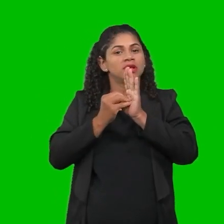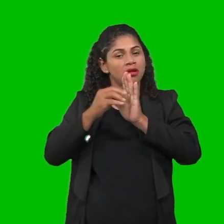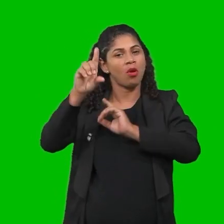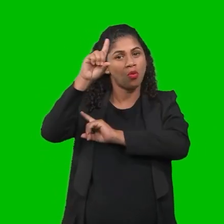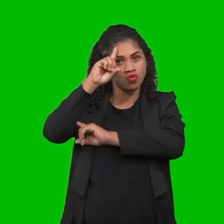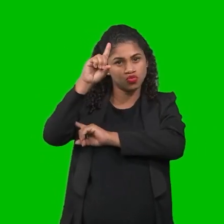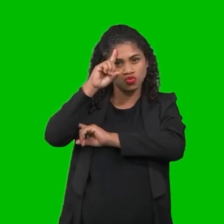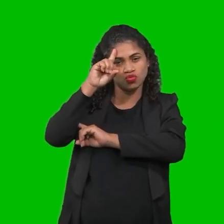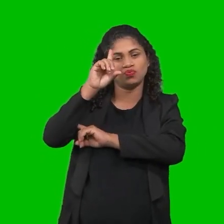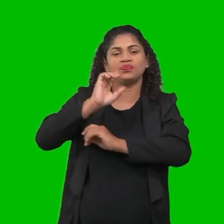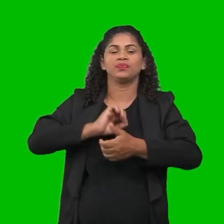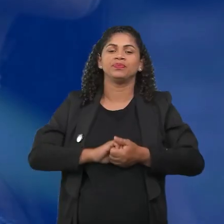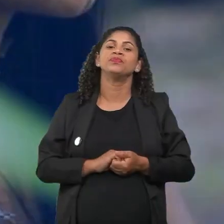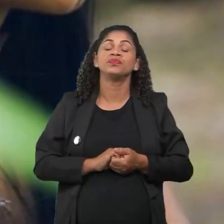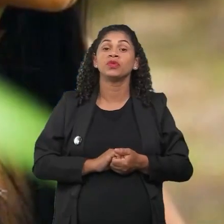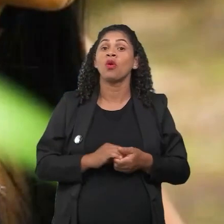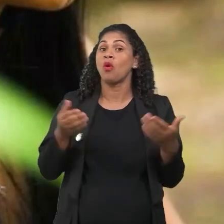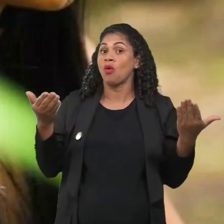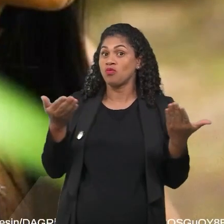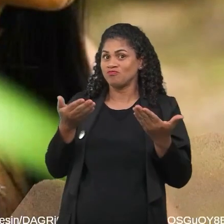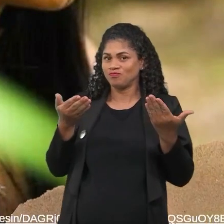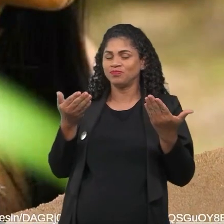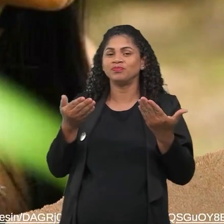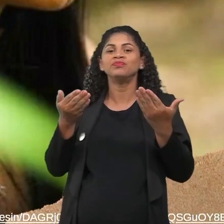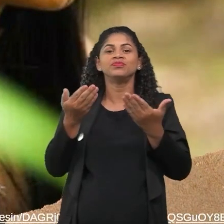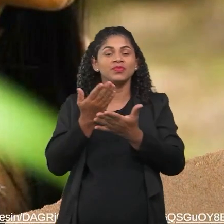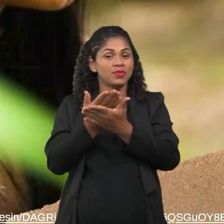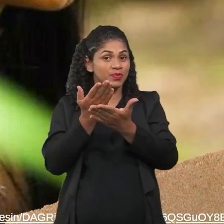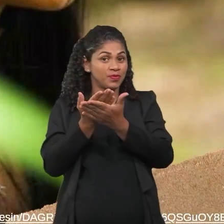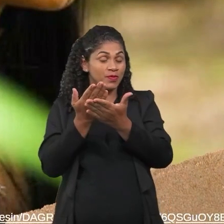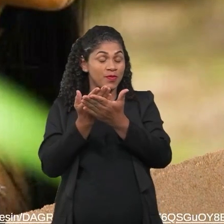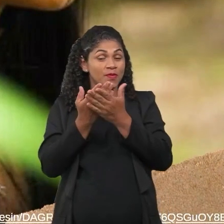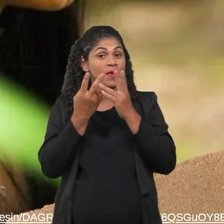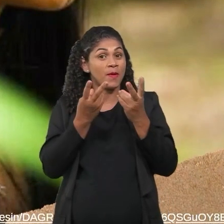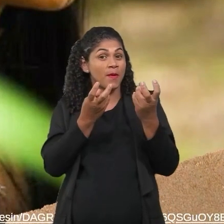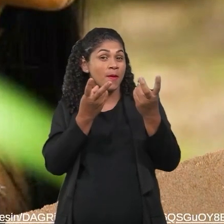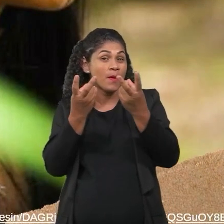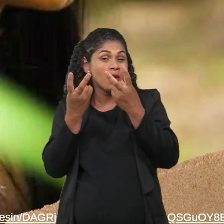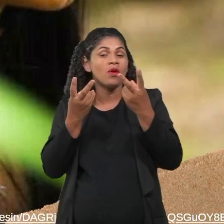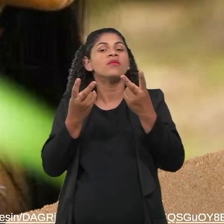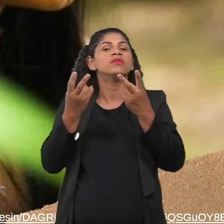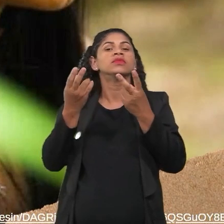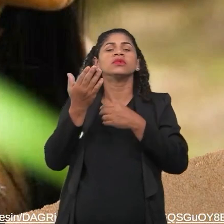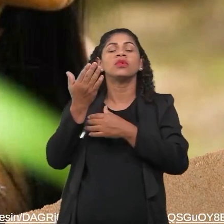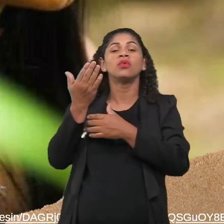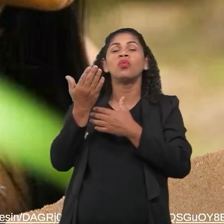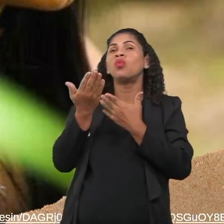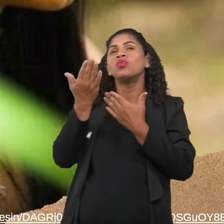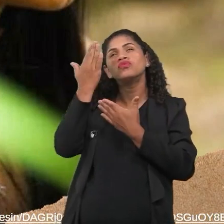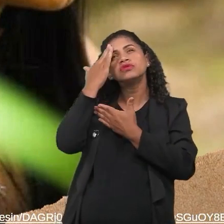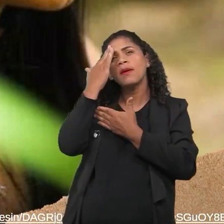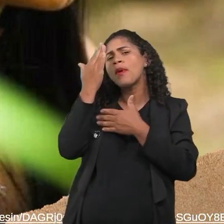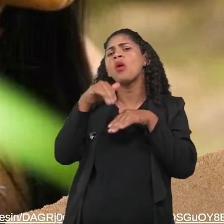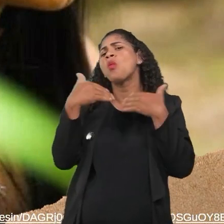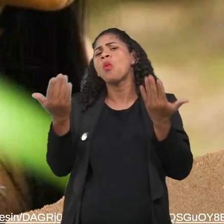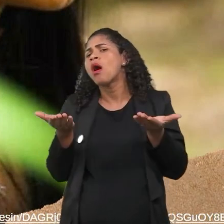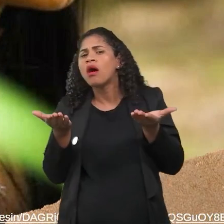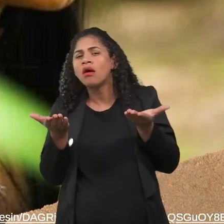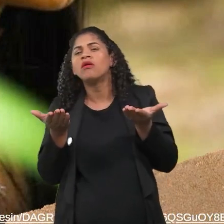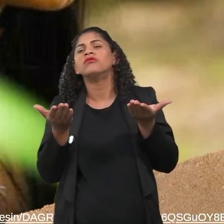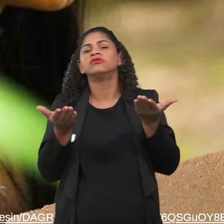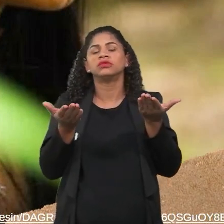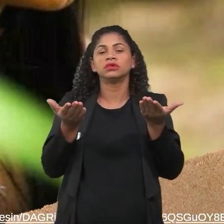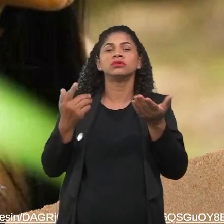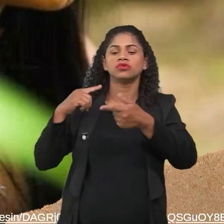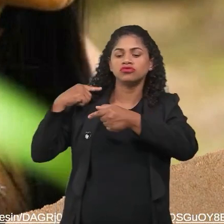cotidiano. Então, nós vamos ver hoje nessa aula quais eram os conhecimentos, né, quais são os saberes ancestrais